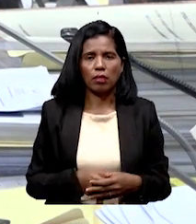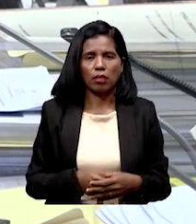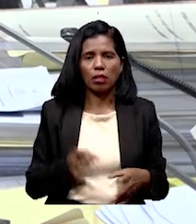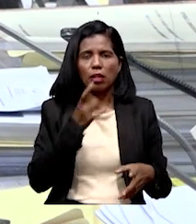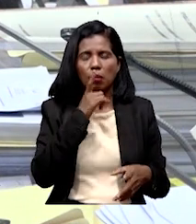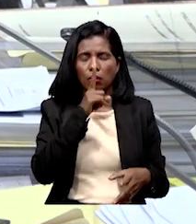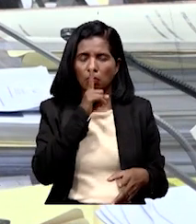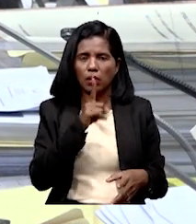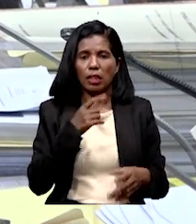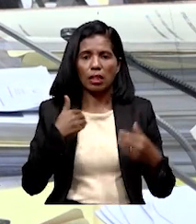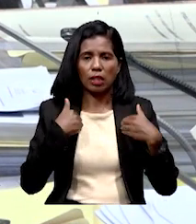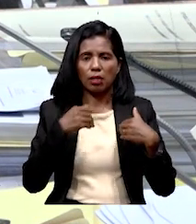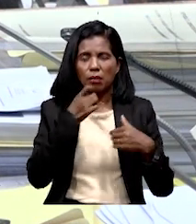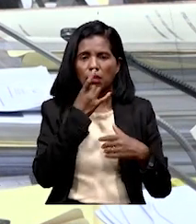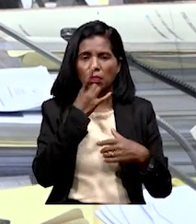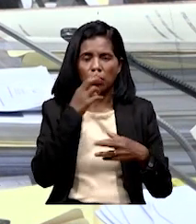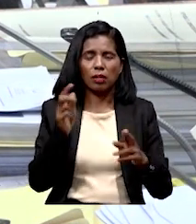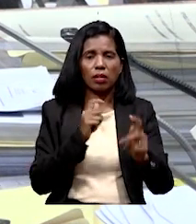E a passadeira. Por exemplo,